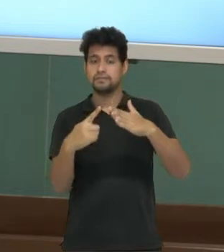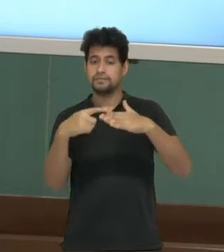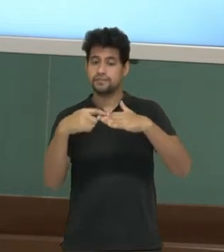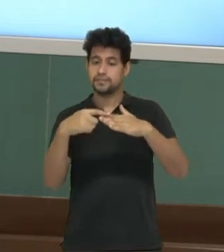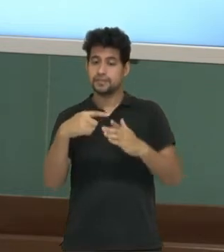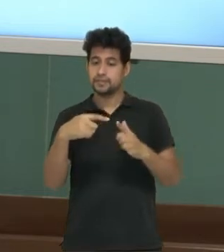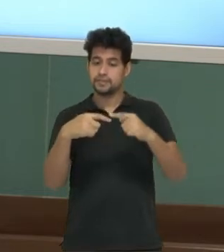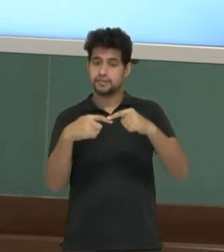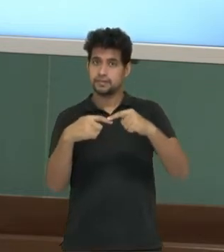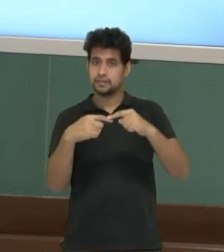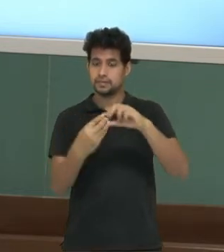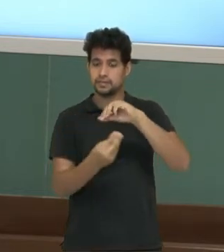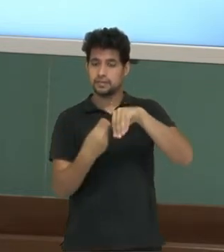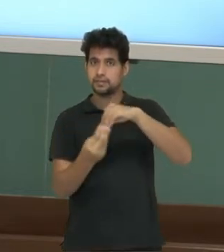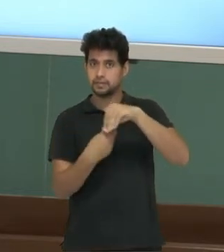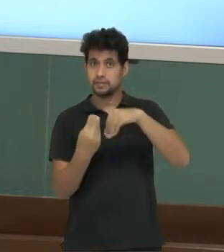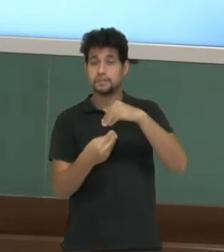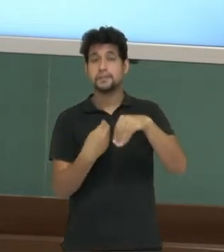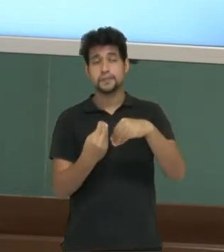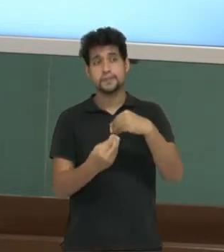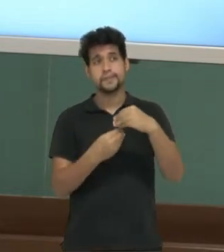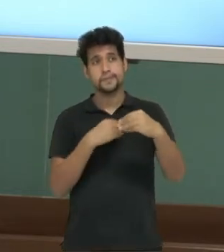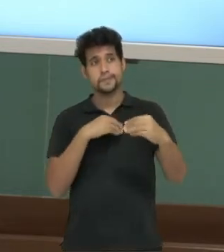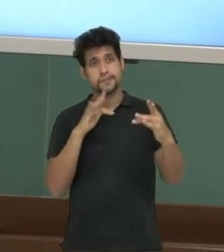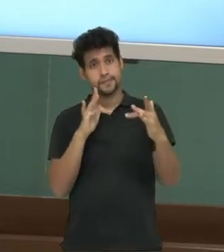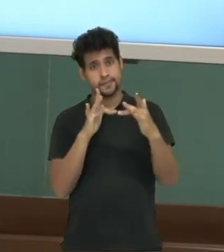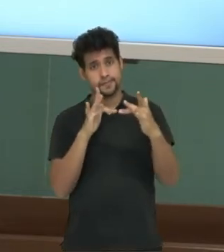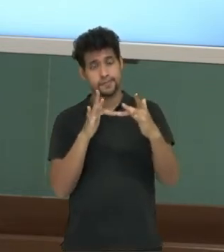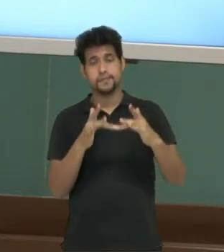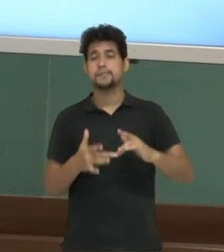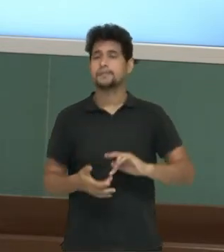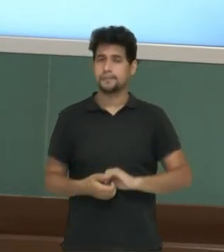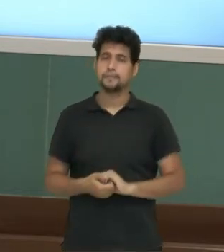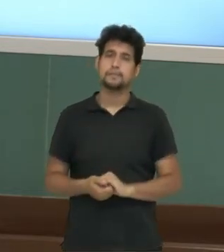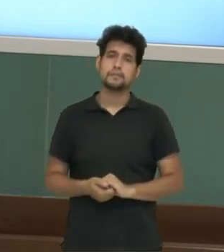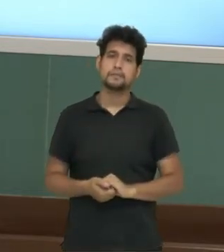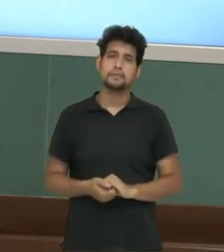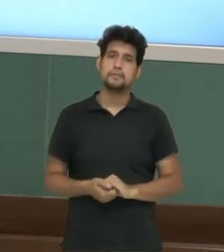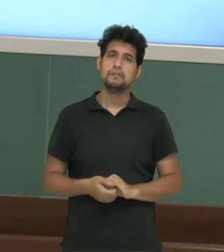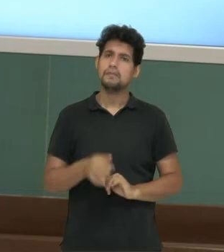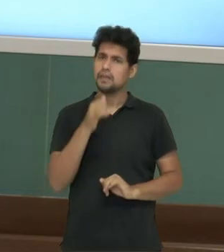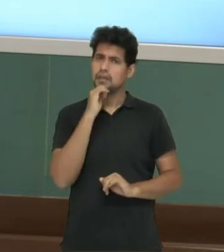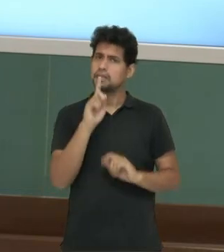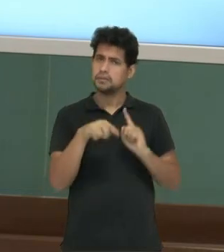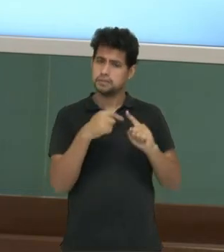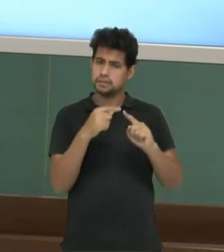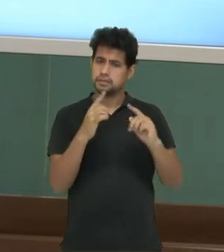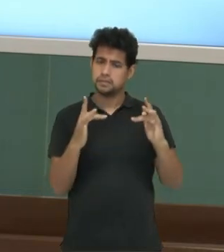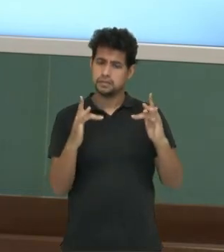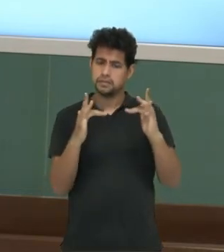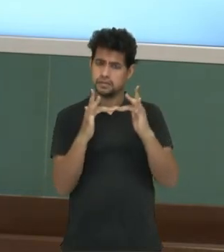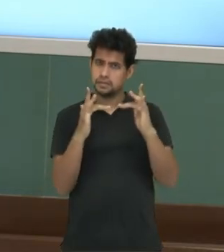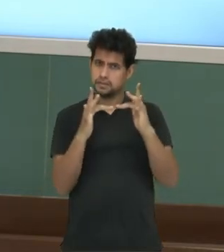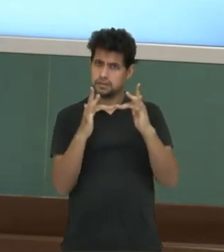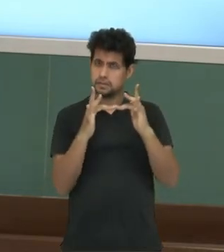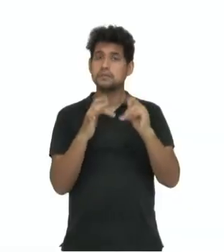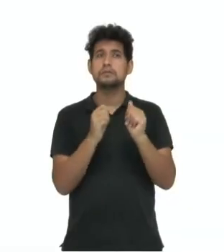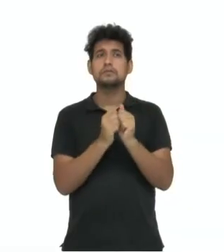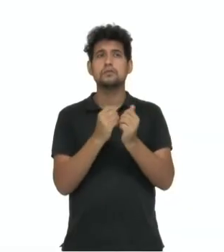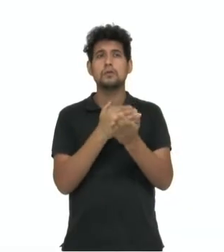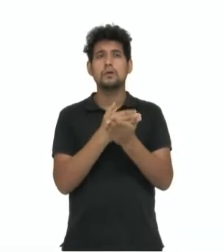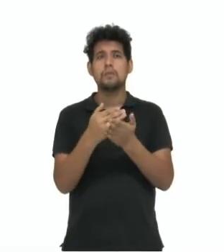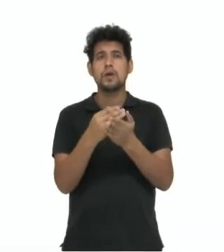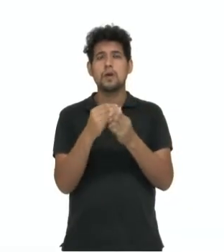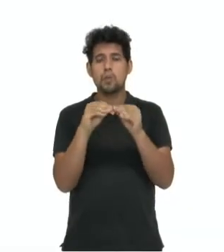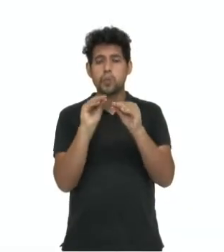para permitir que os gametas masculinos encontrem os femininos, certo? Uma vez que o gameta masculino encontrou o feminino, vai formar